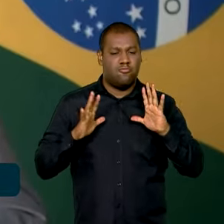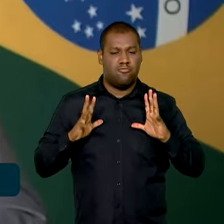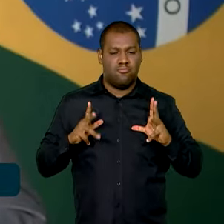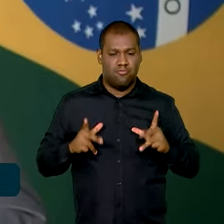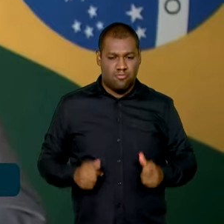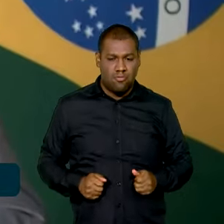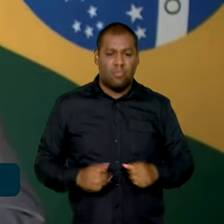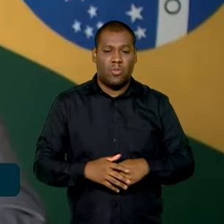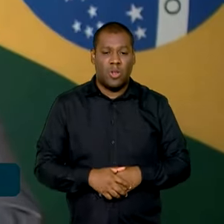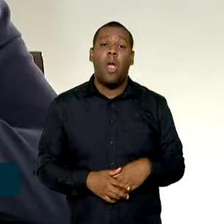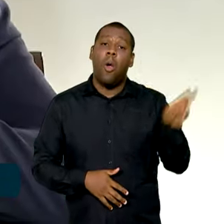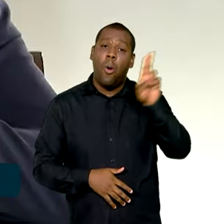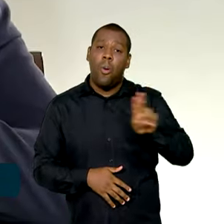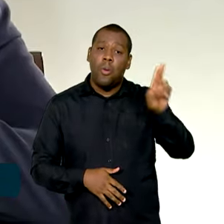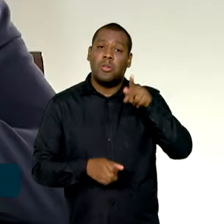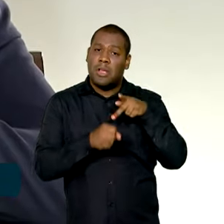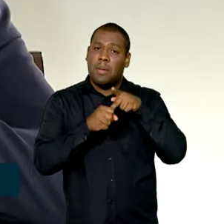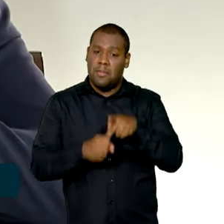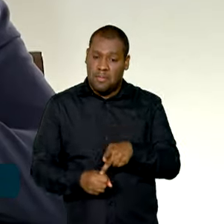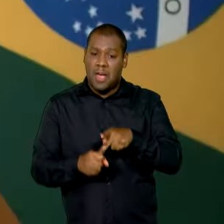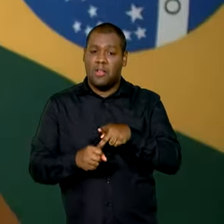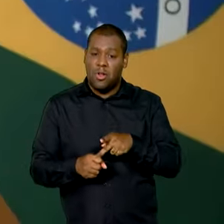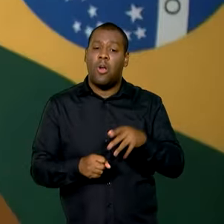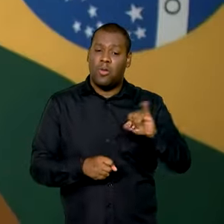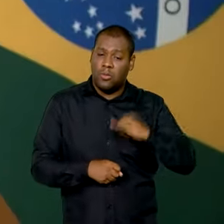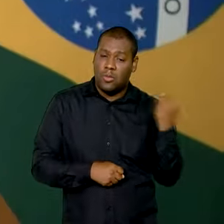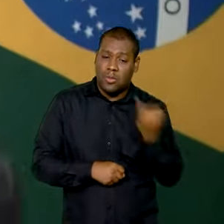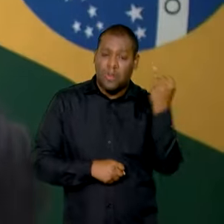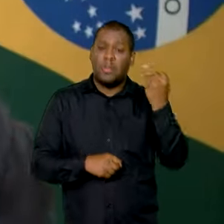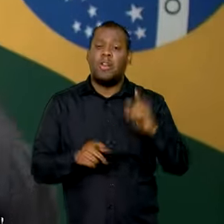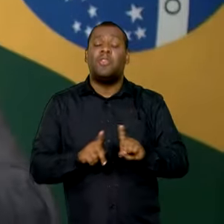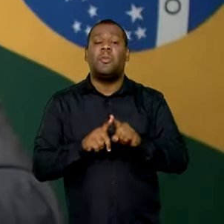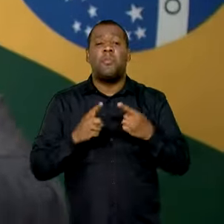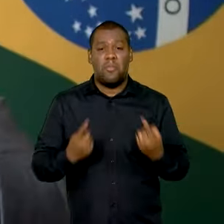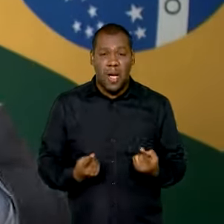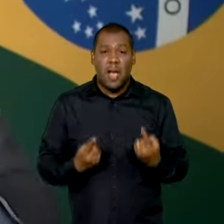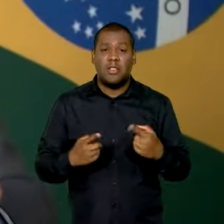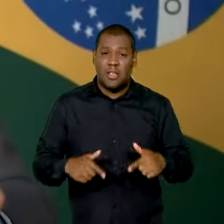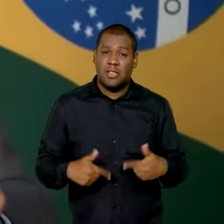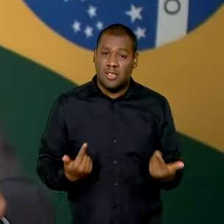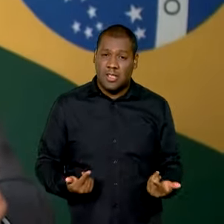utilizar petróleo. Mas nós, obviamente, que caminhamos para descarbonizar o planeta Terra.